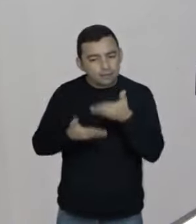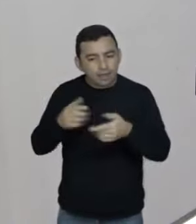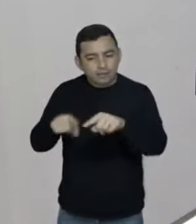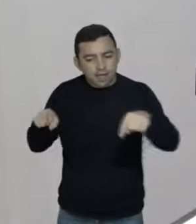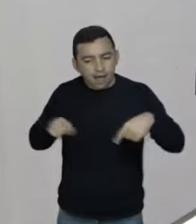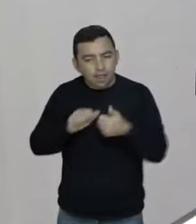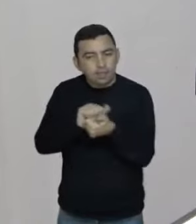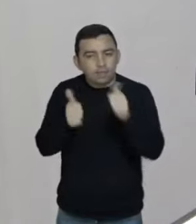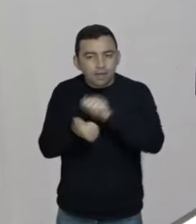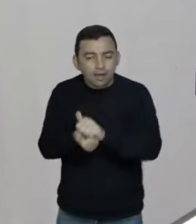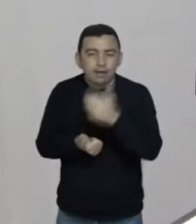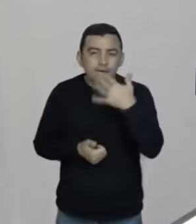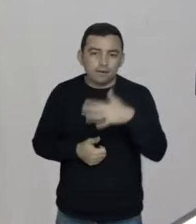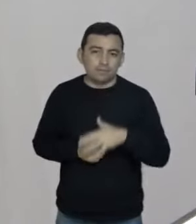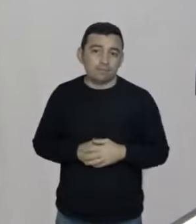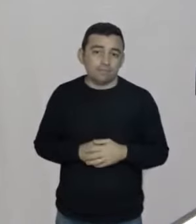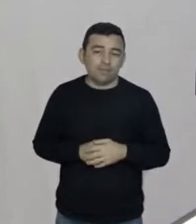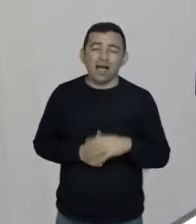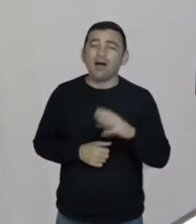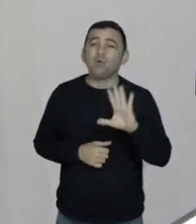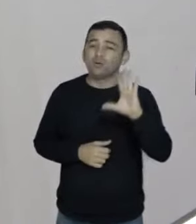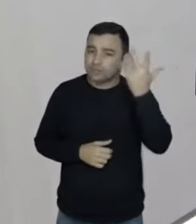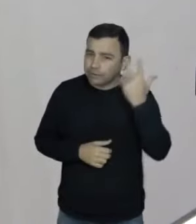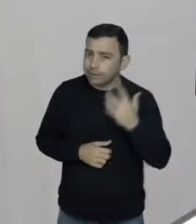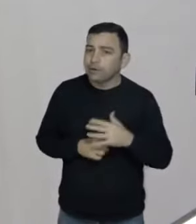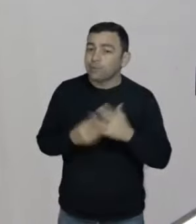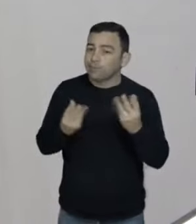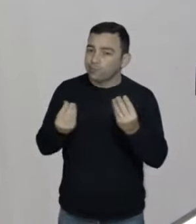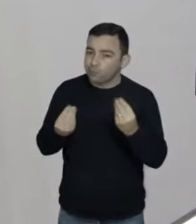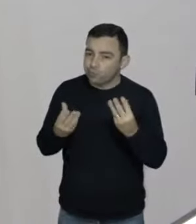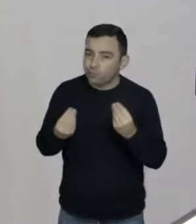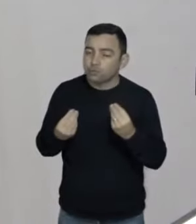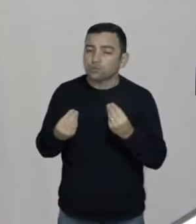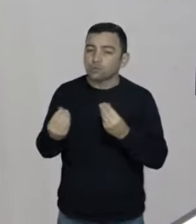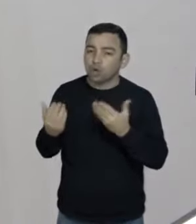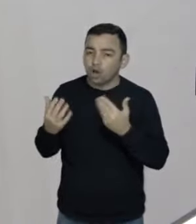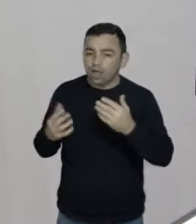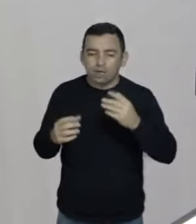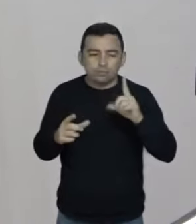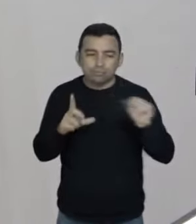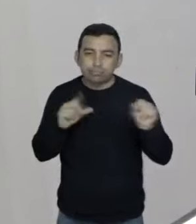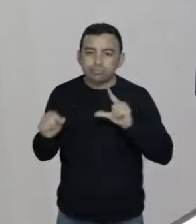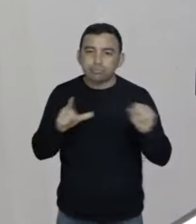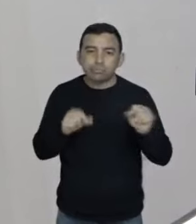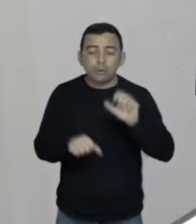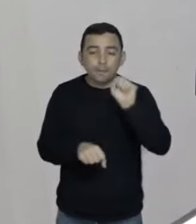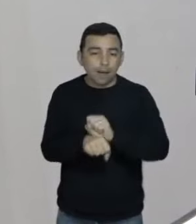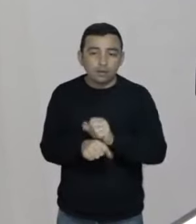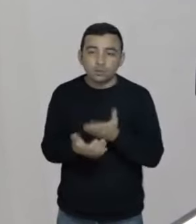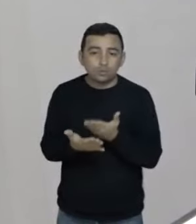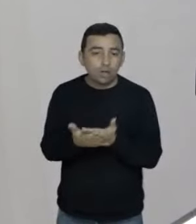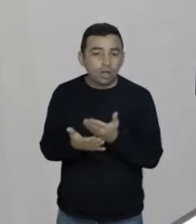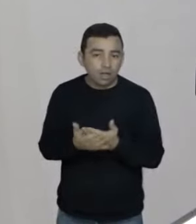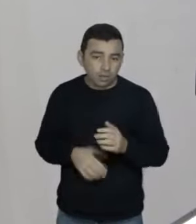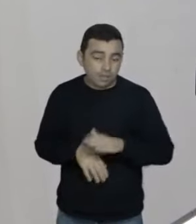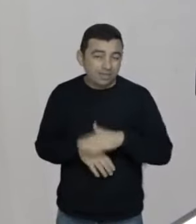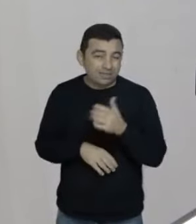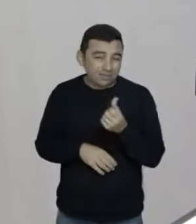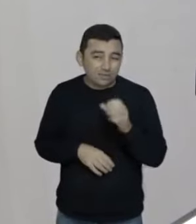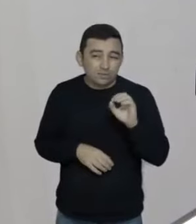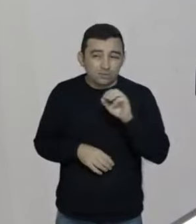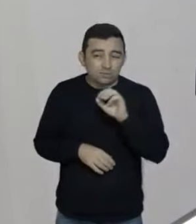crianças teve um déficit uma invasão escolar Deputado massoco de mais de 60% dessas crianças chegou até mais de